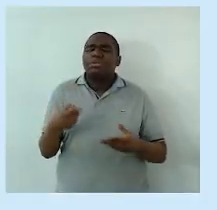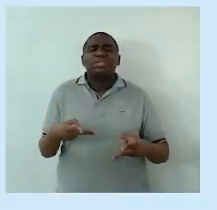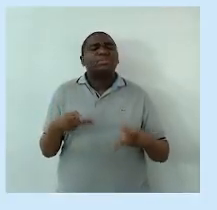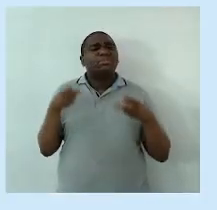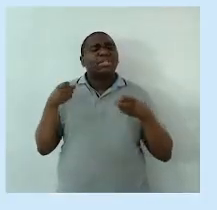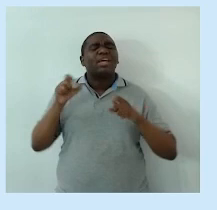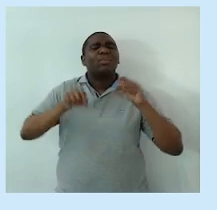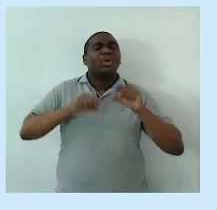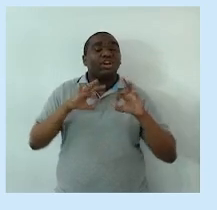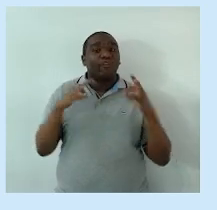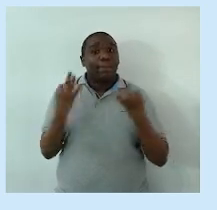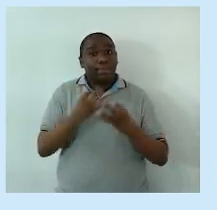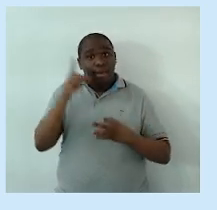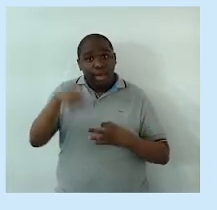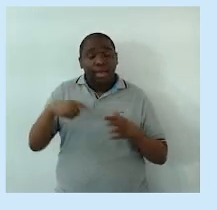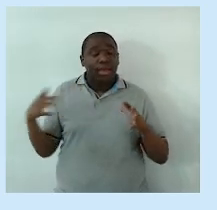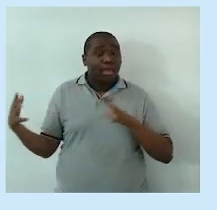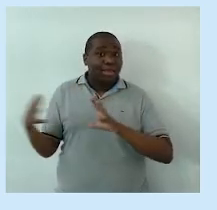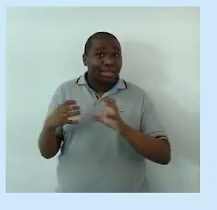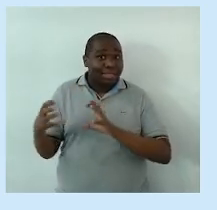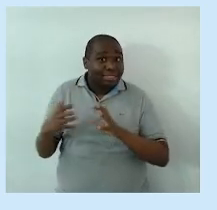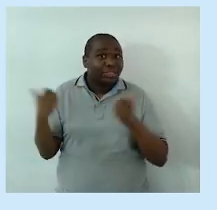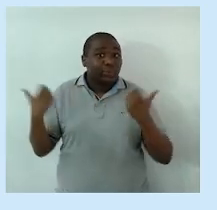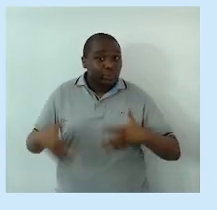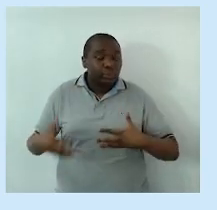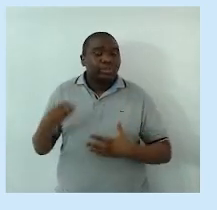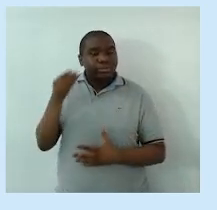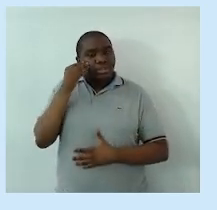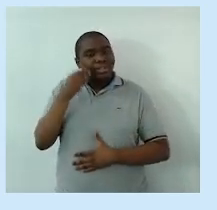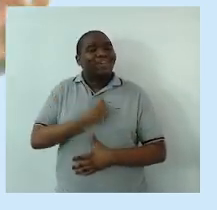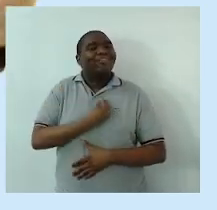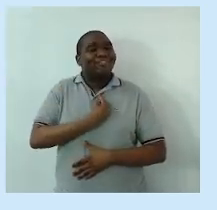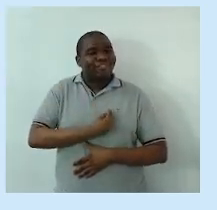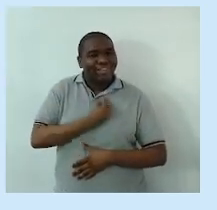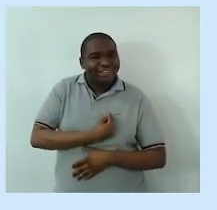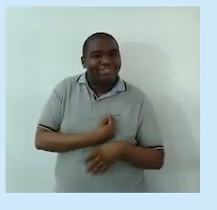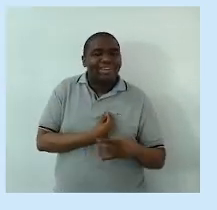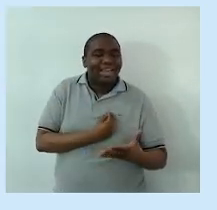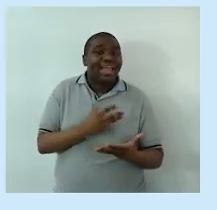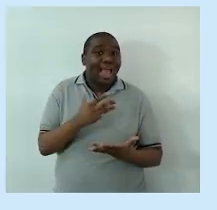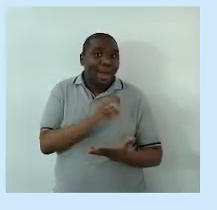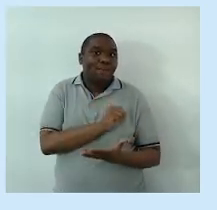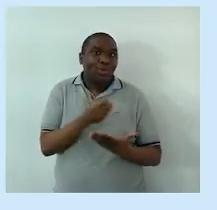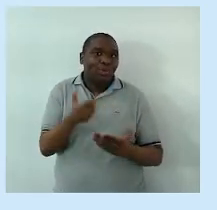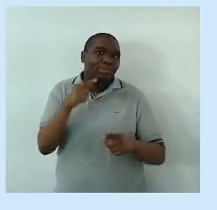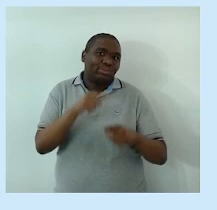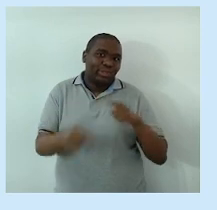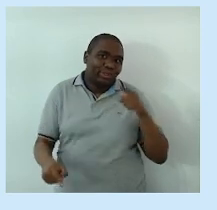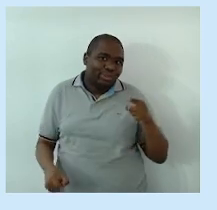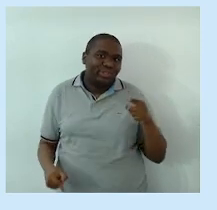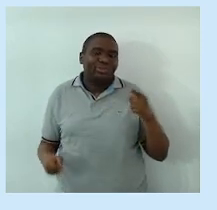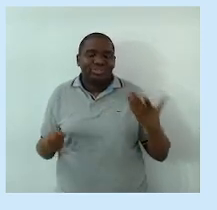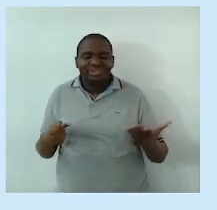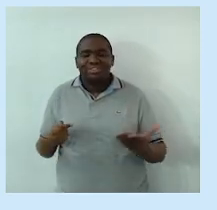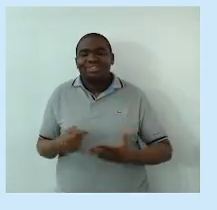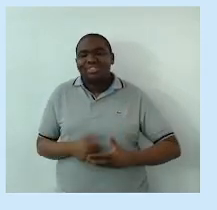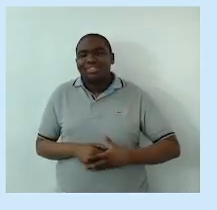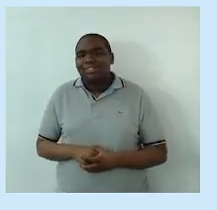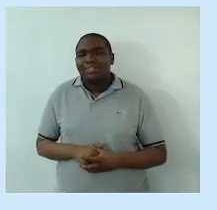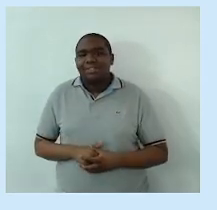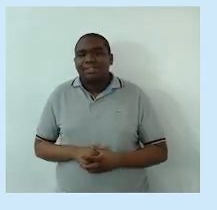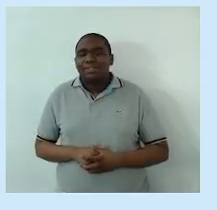que as famílias são rivais e eles tentam viver esse amor proibido, né? Eles chegam até... Julieta já